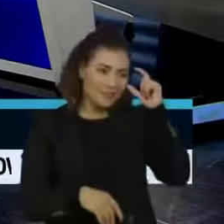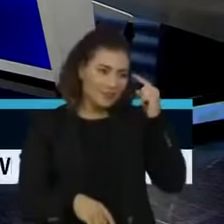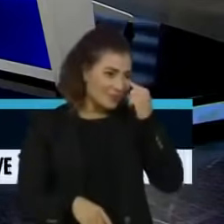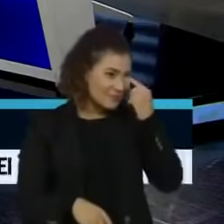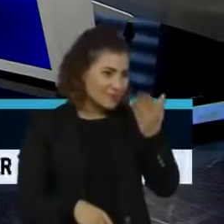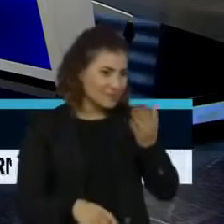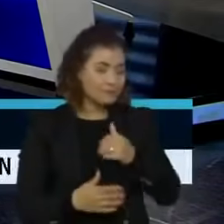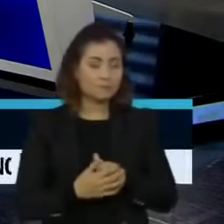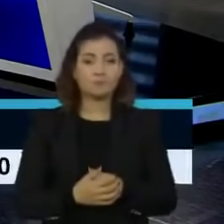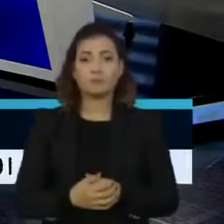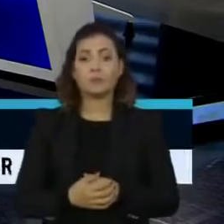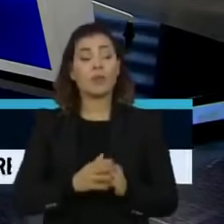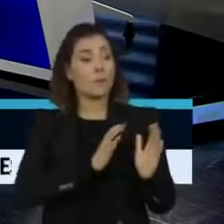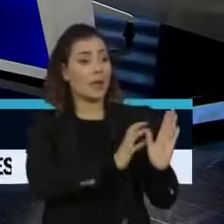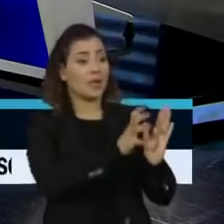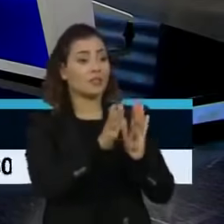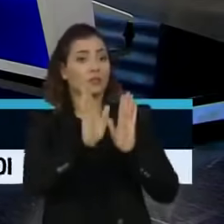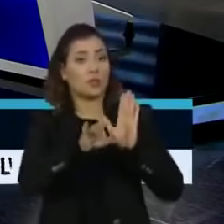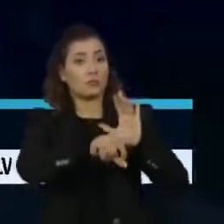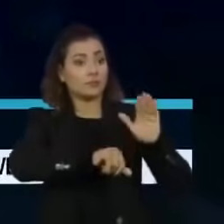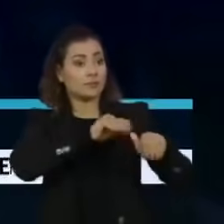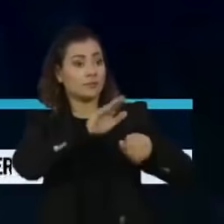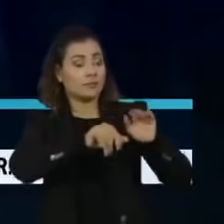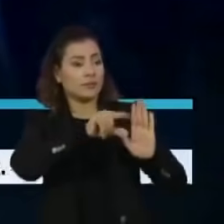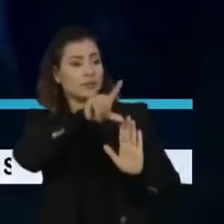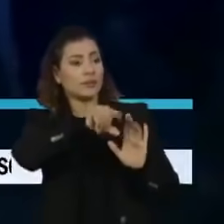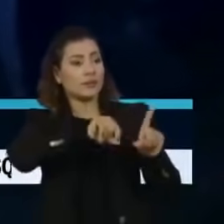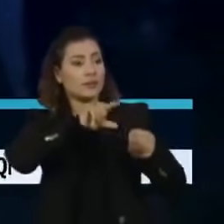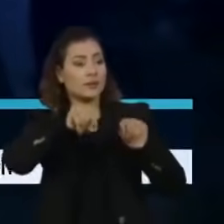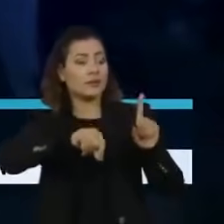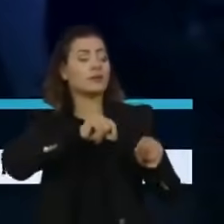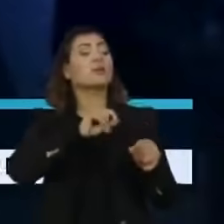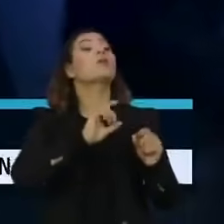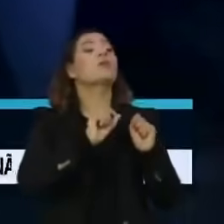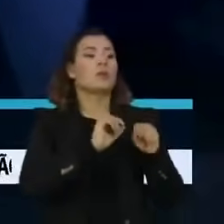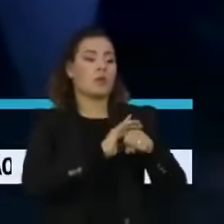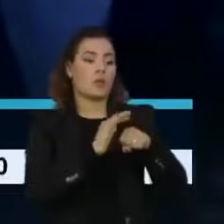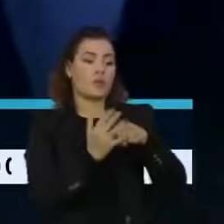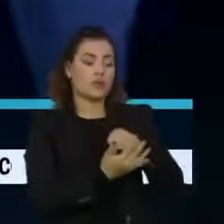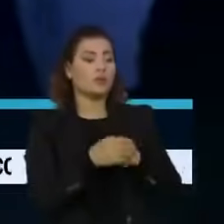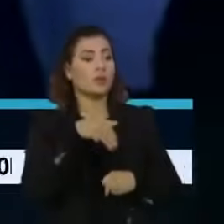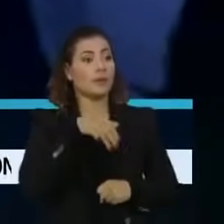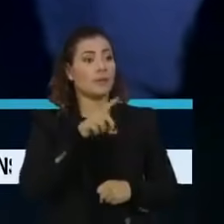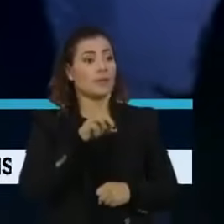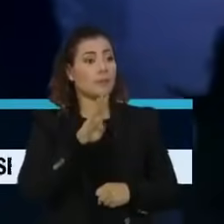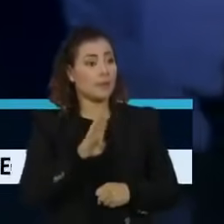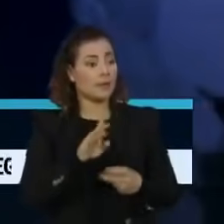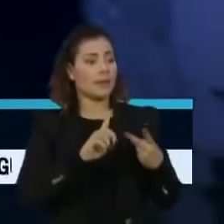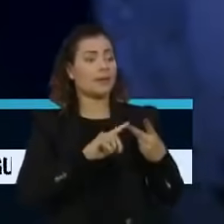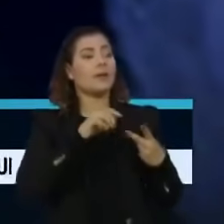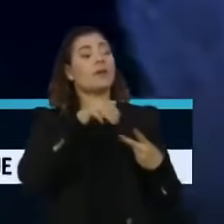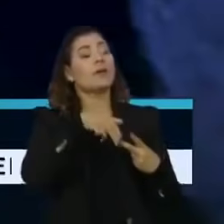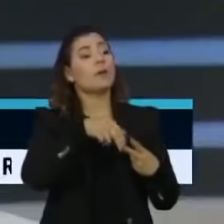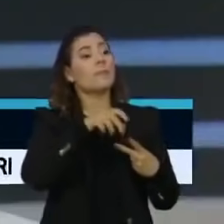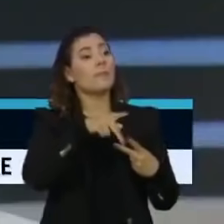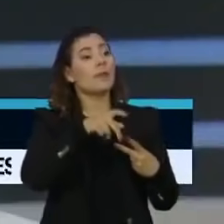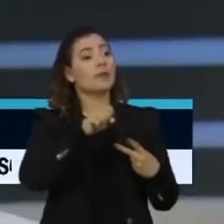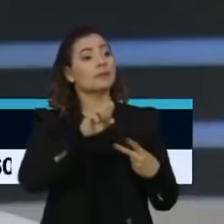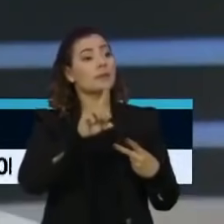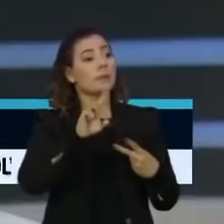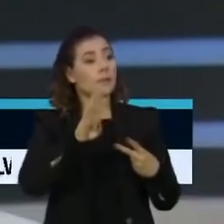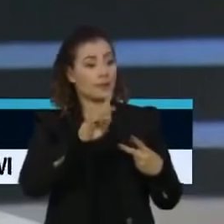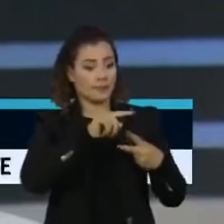o Pão de Açúcar tipo já começa a definir os nomes para presidência da relatoria da CPI da cor vídeo que podem ficar com MDB com PSDB ambos